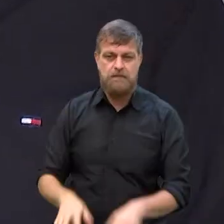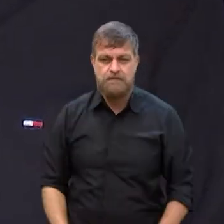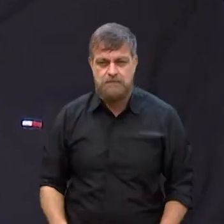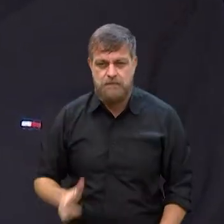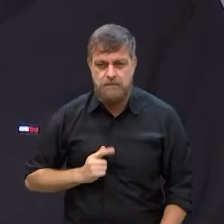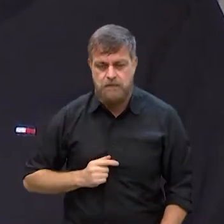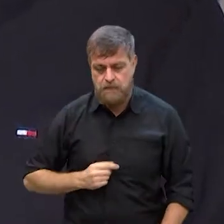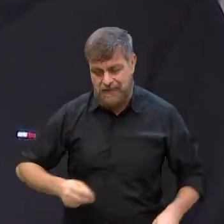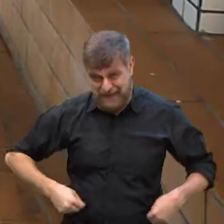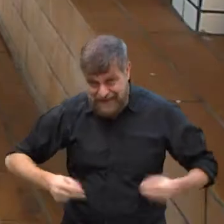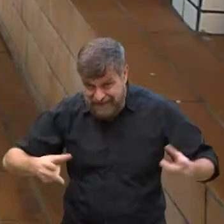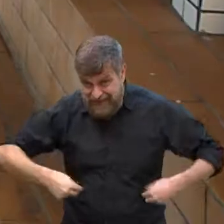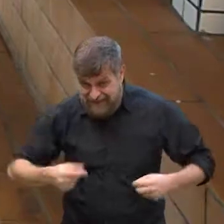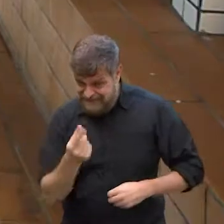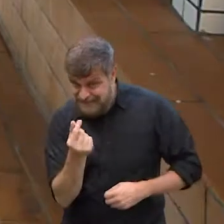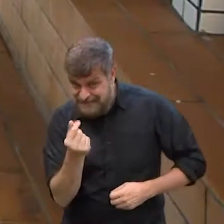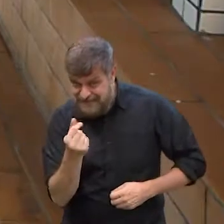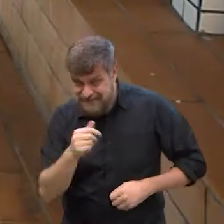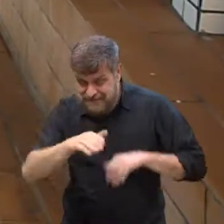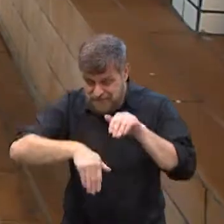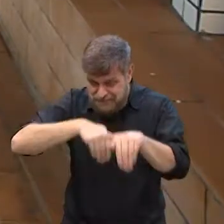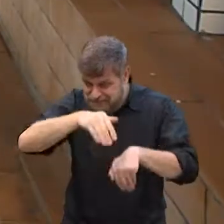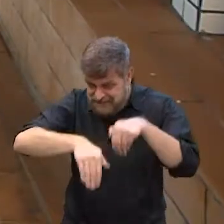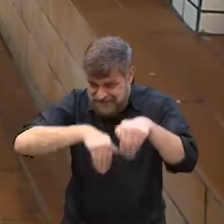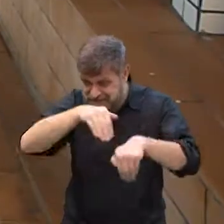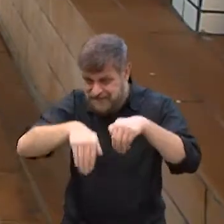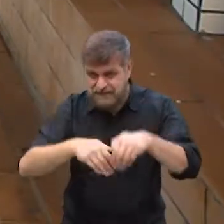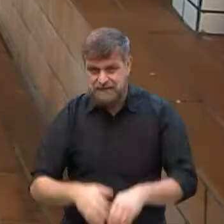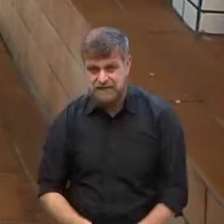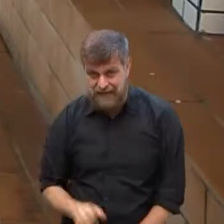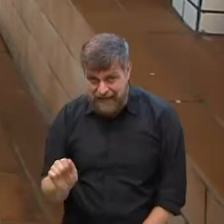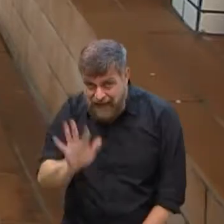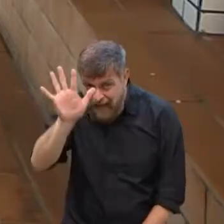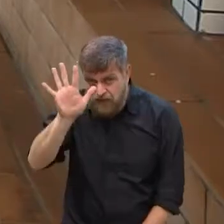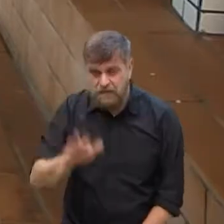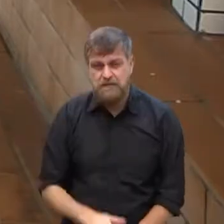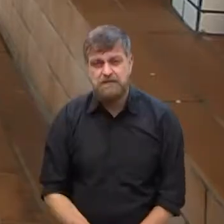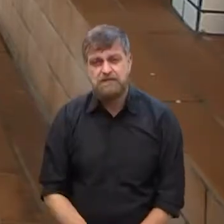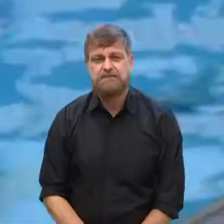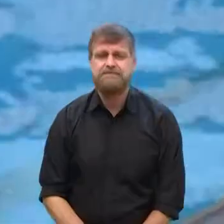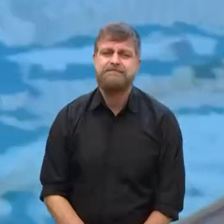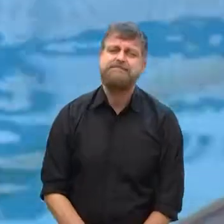esporte caro a natação? O esporte, na verdade, assim,